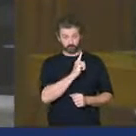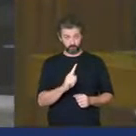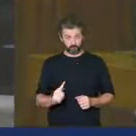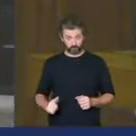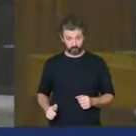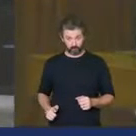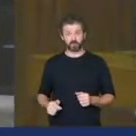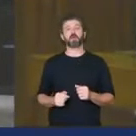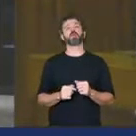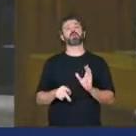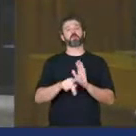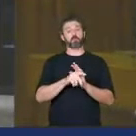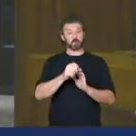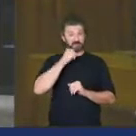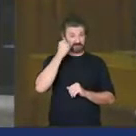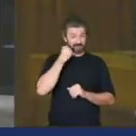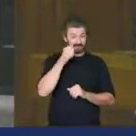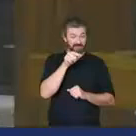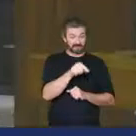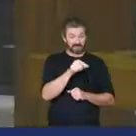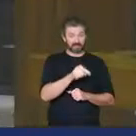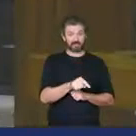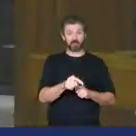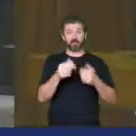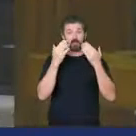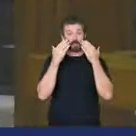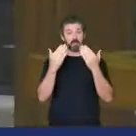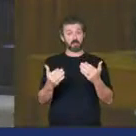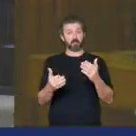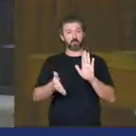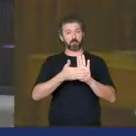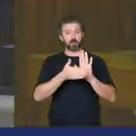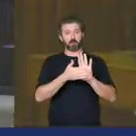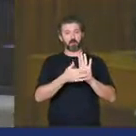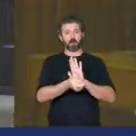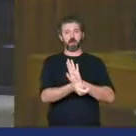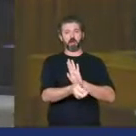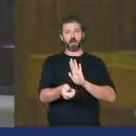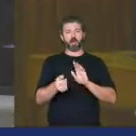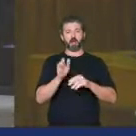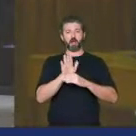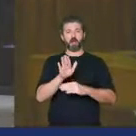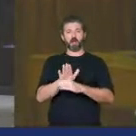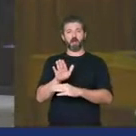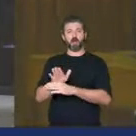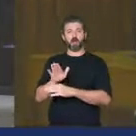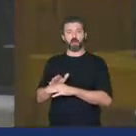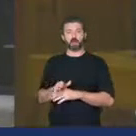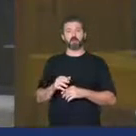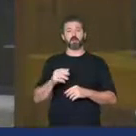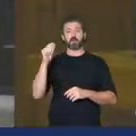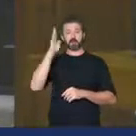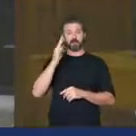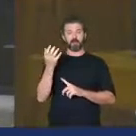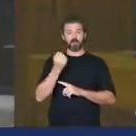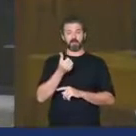através do senador, apresentou um pacote de bondades com aumento do Auxílio Brasil